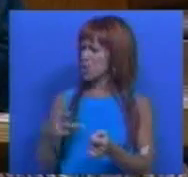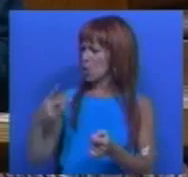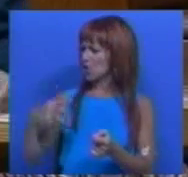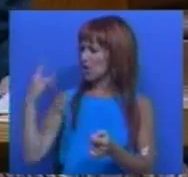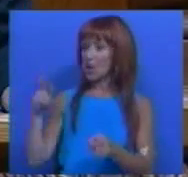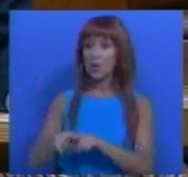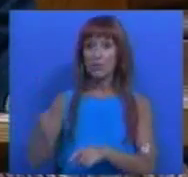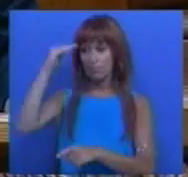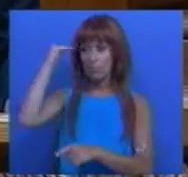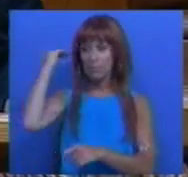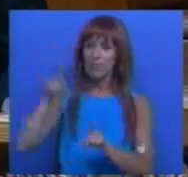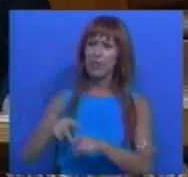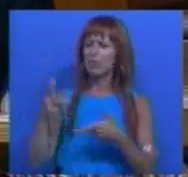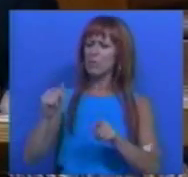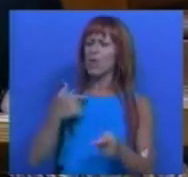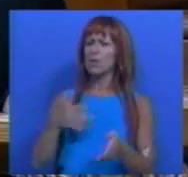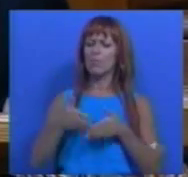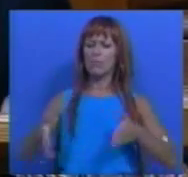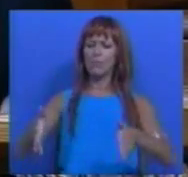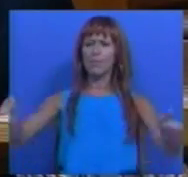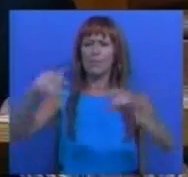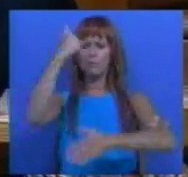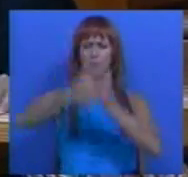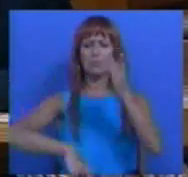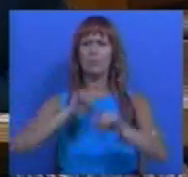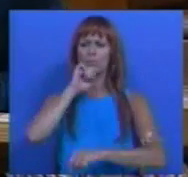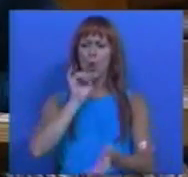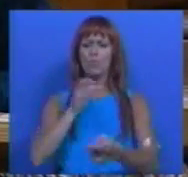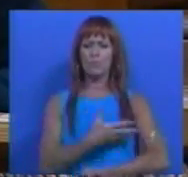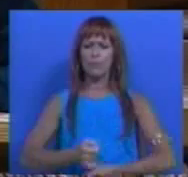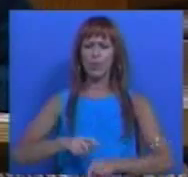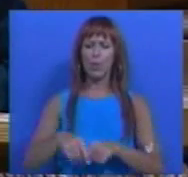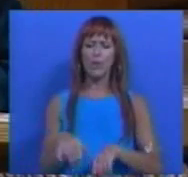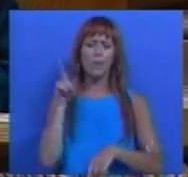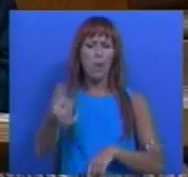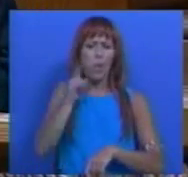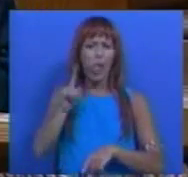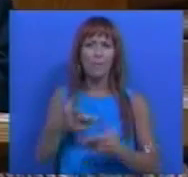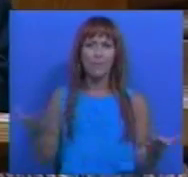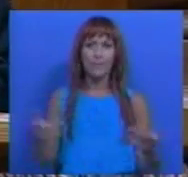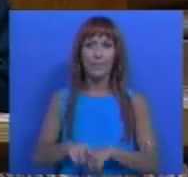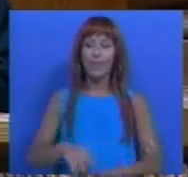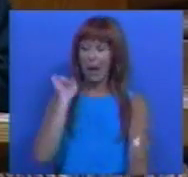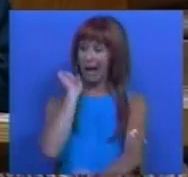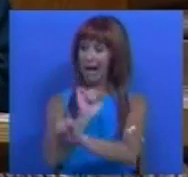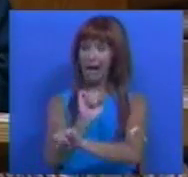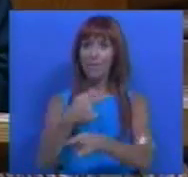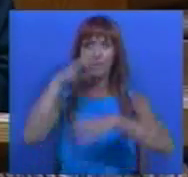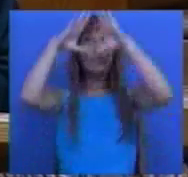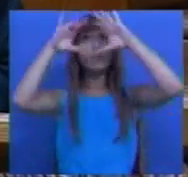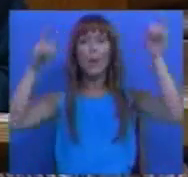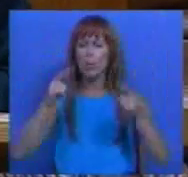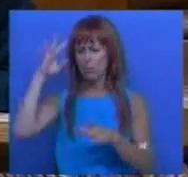dias Passos Coelho estava disposto a abrir caminho constitucional para o desemprego à margem da lei. Amarrado à